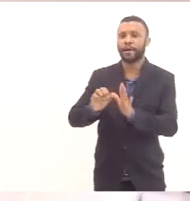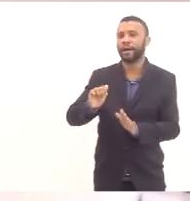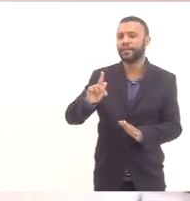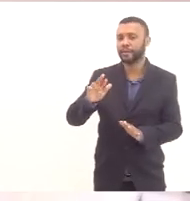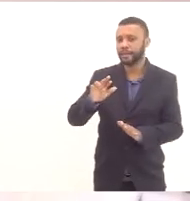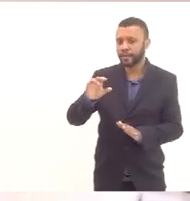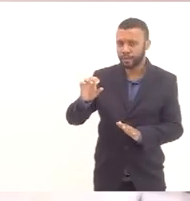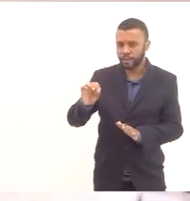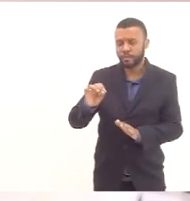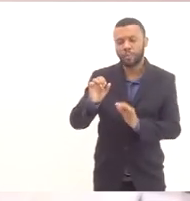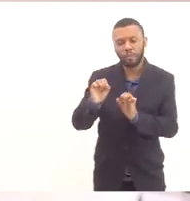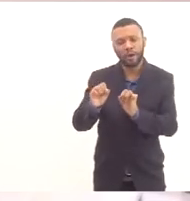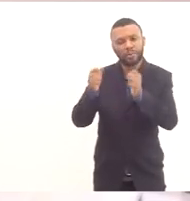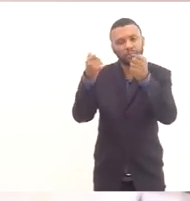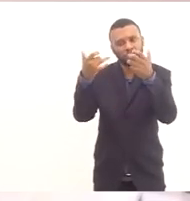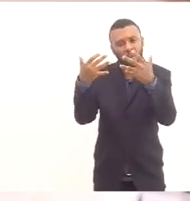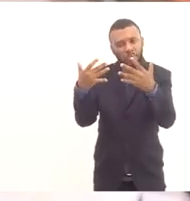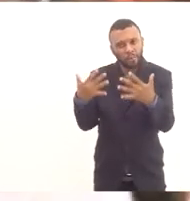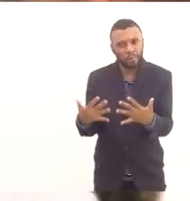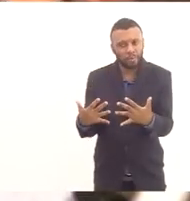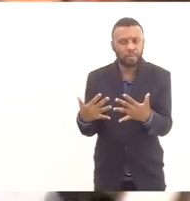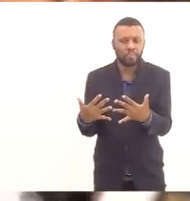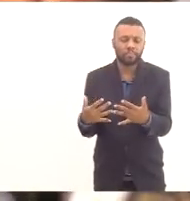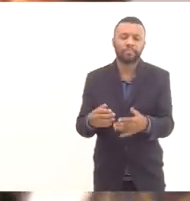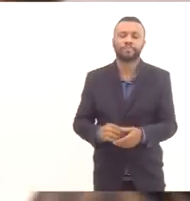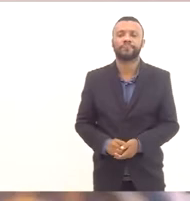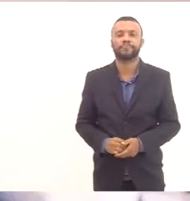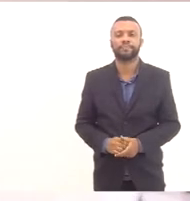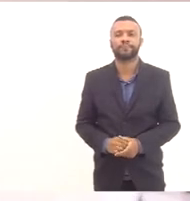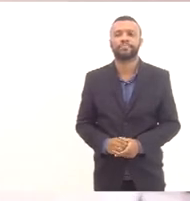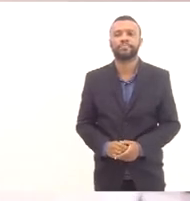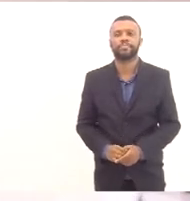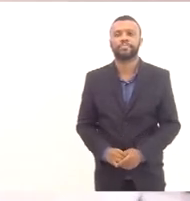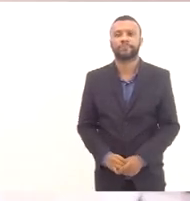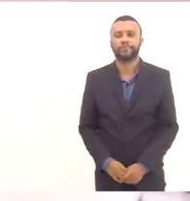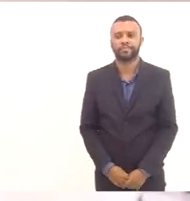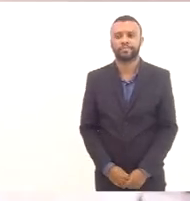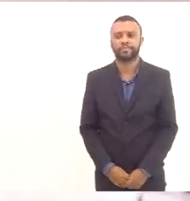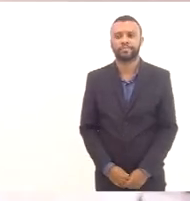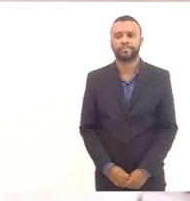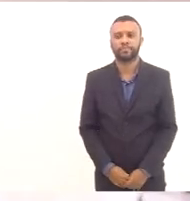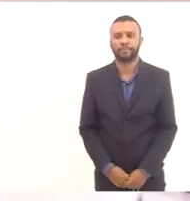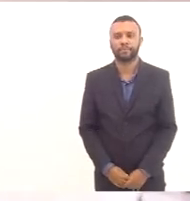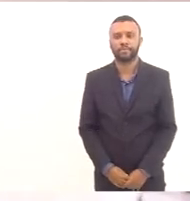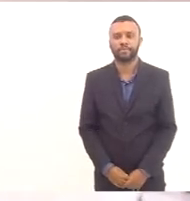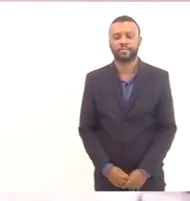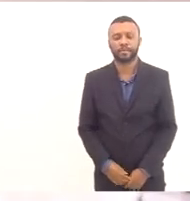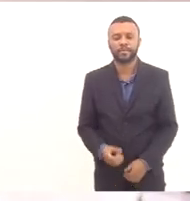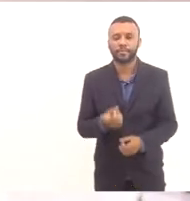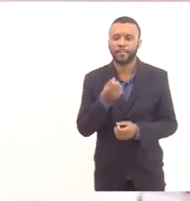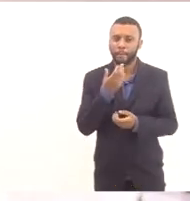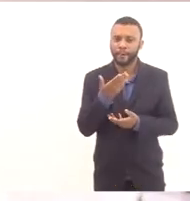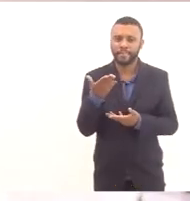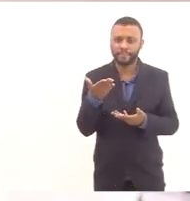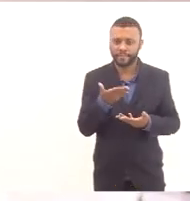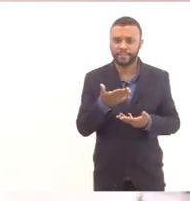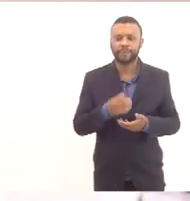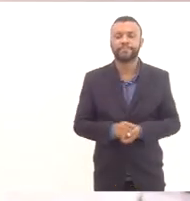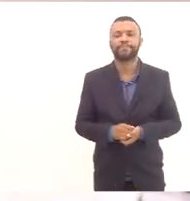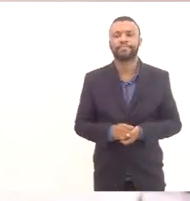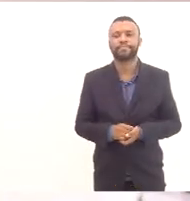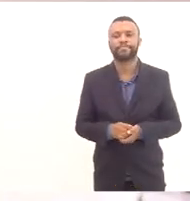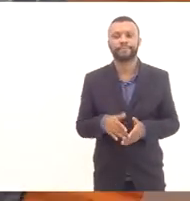possa e as observações nessa nessa Seara seja bem-vindo Tatiana